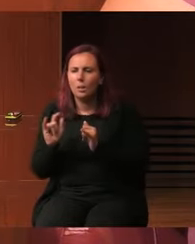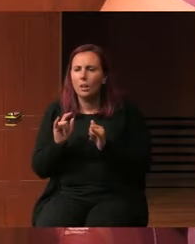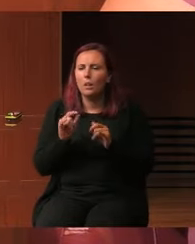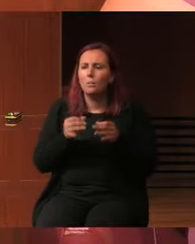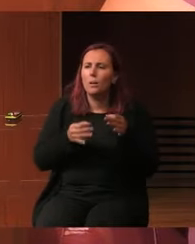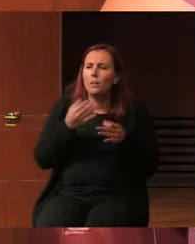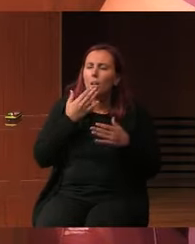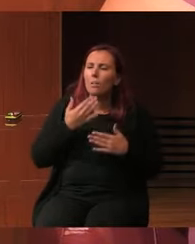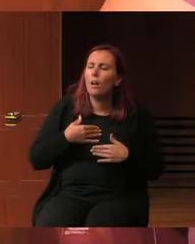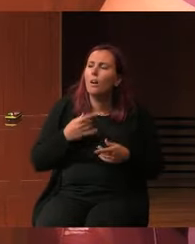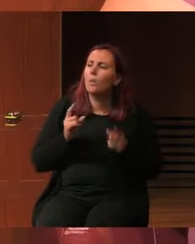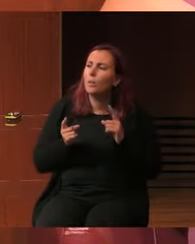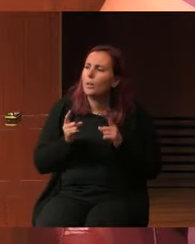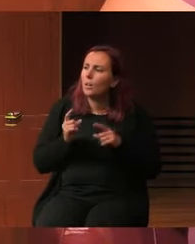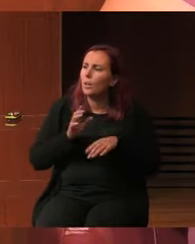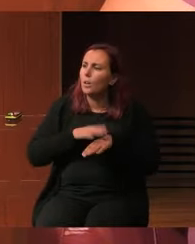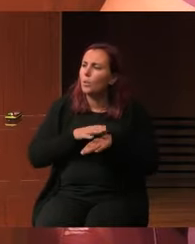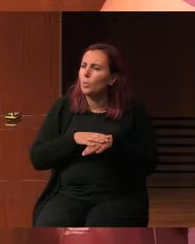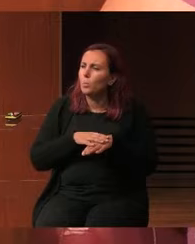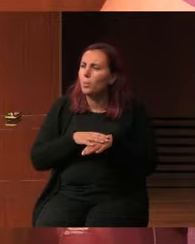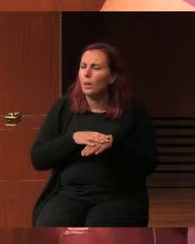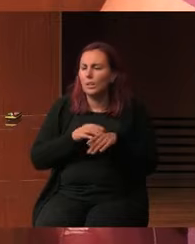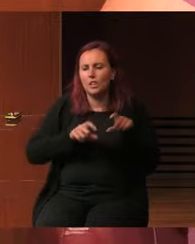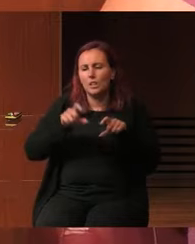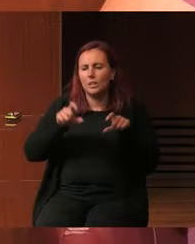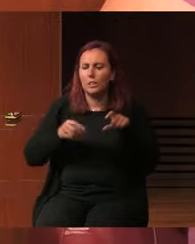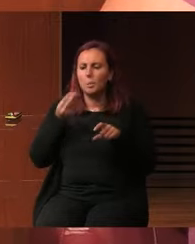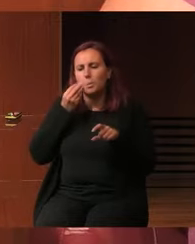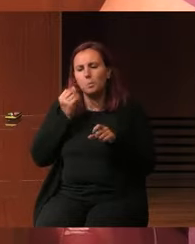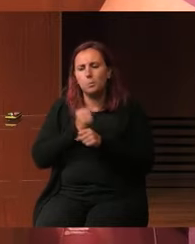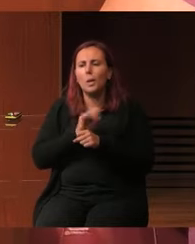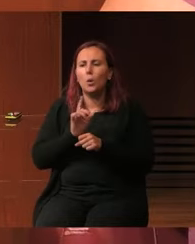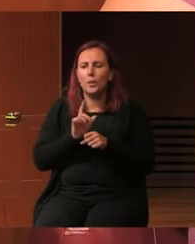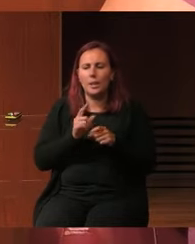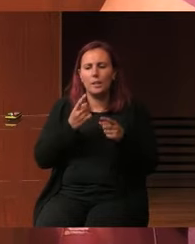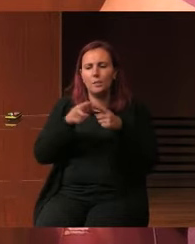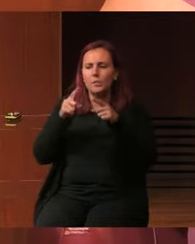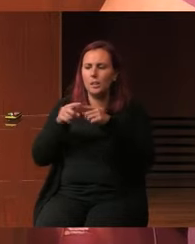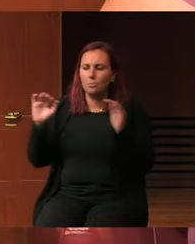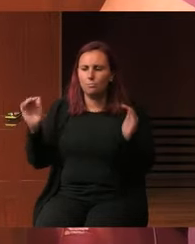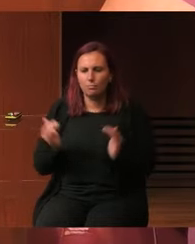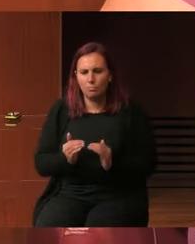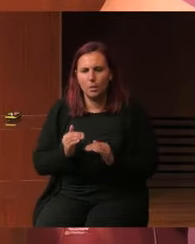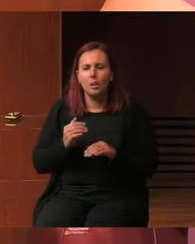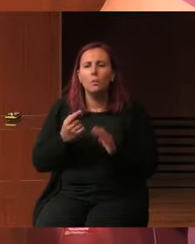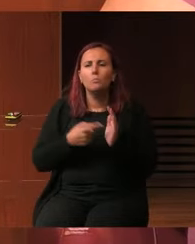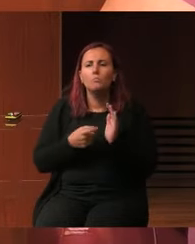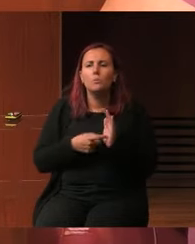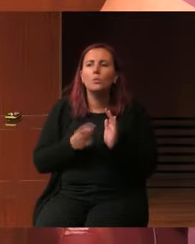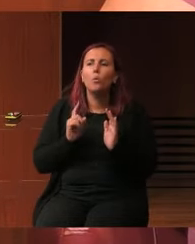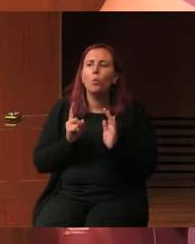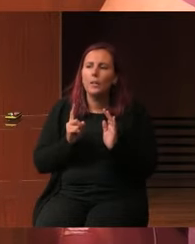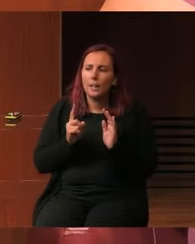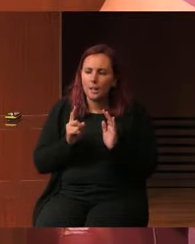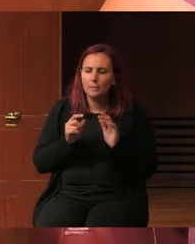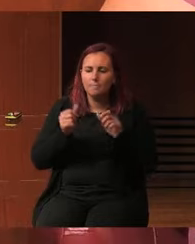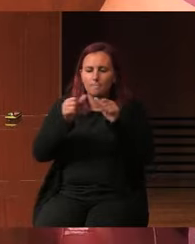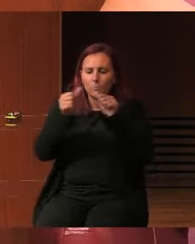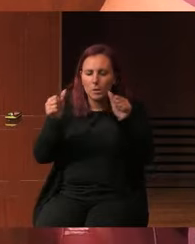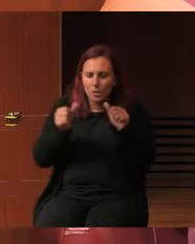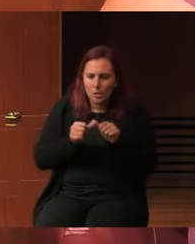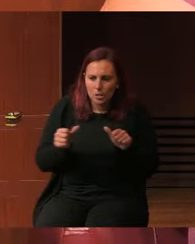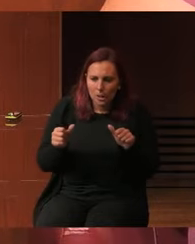dão, porque é assim, estatisticamente, que elas funcionam, elas reduzem a diversidade, o que nós precisamos é de conseguir arranjar sistemas